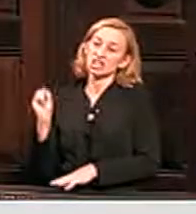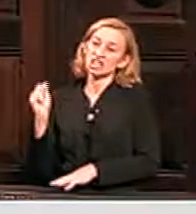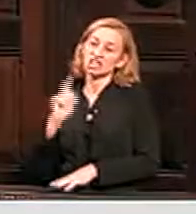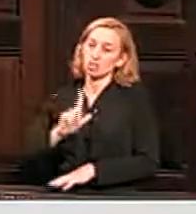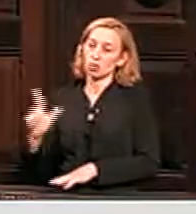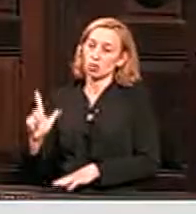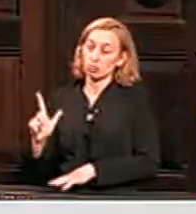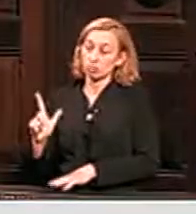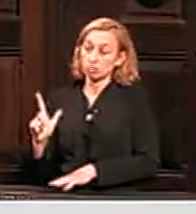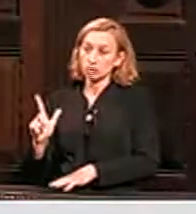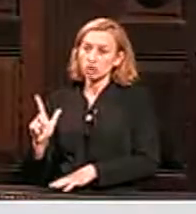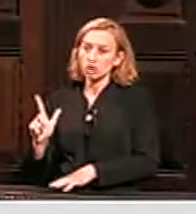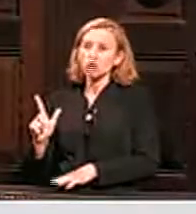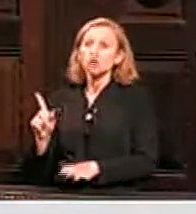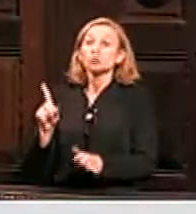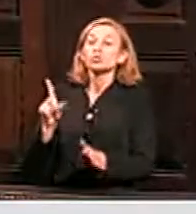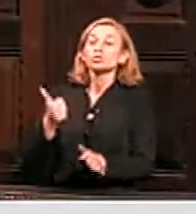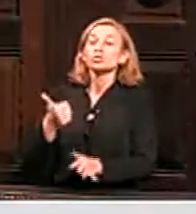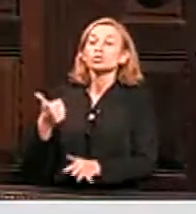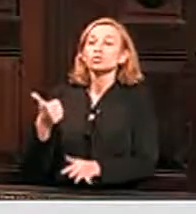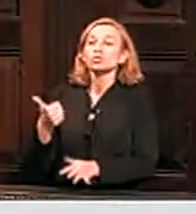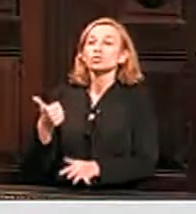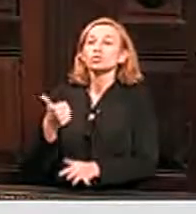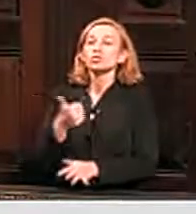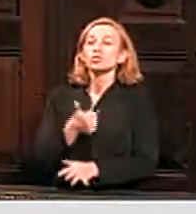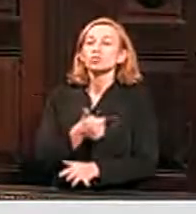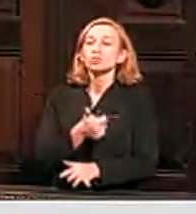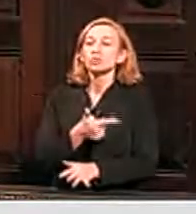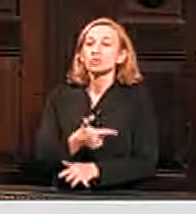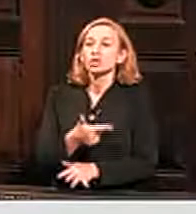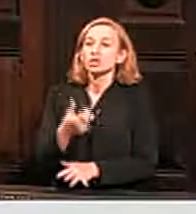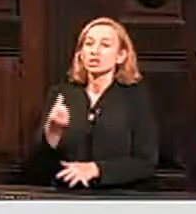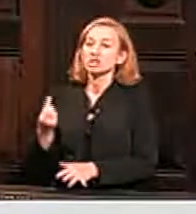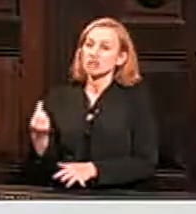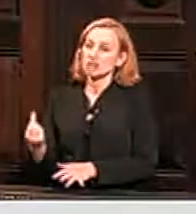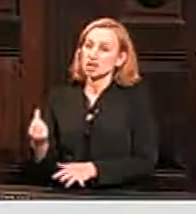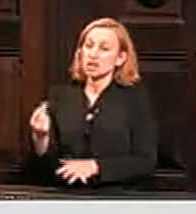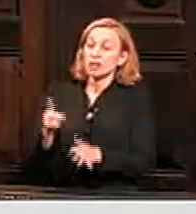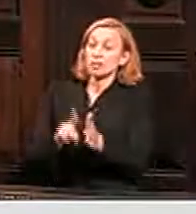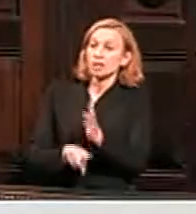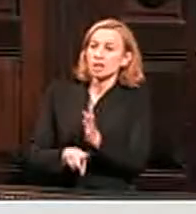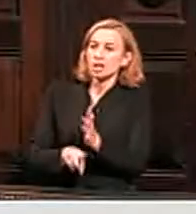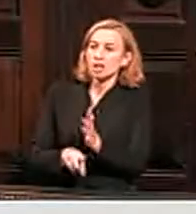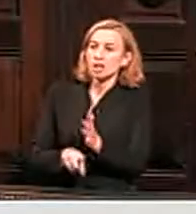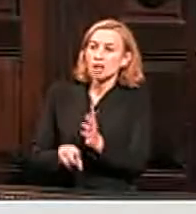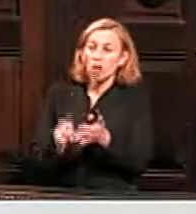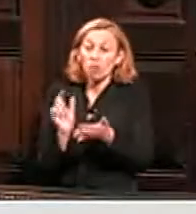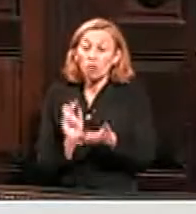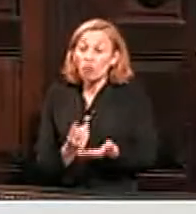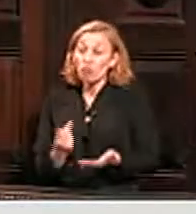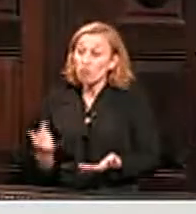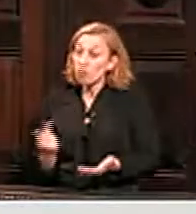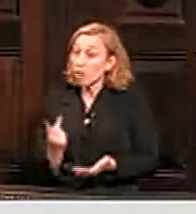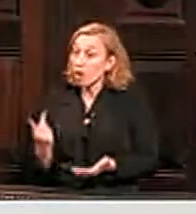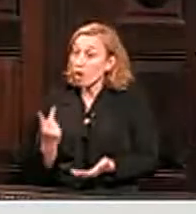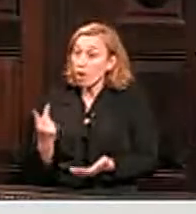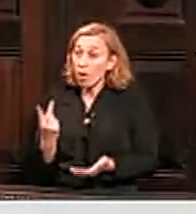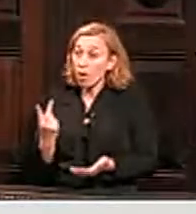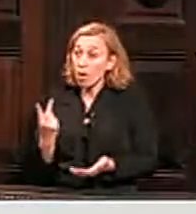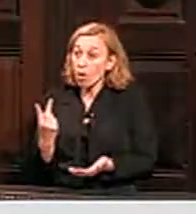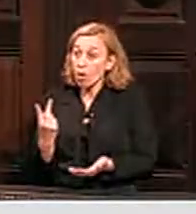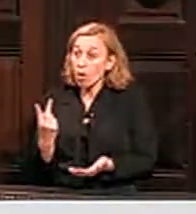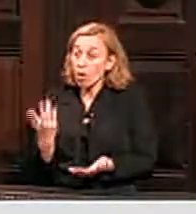216 aumentos. O que é isso? Isso é uma tarifa entregue completamente à volatilidade